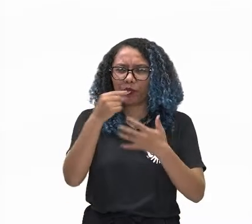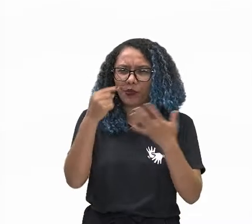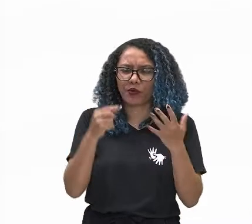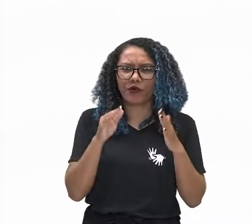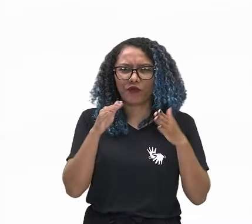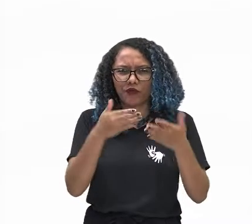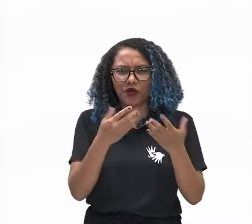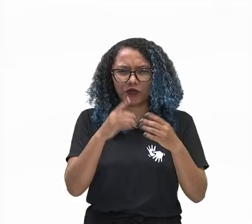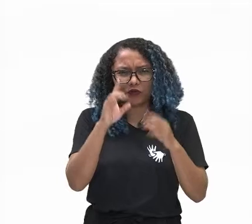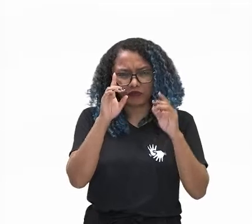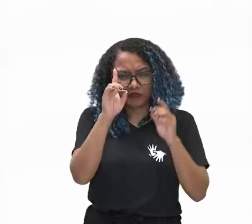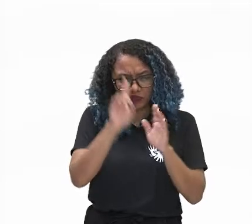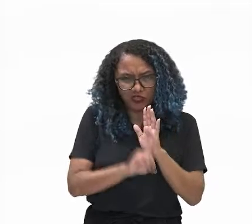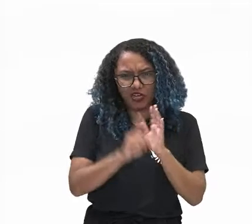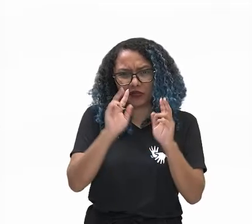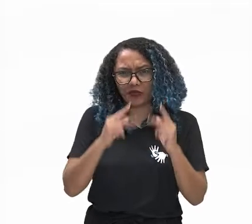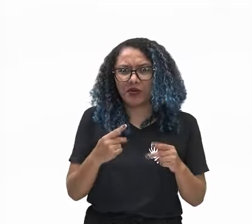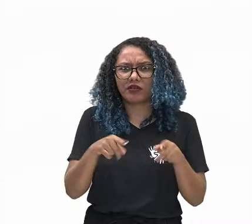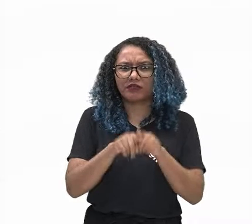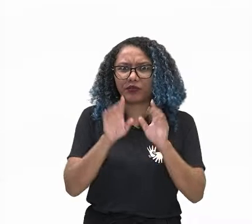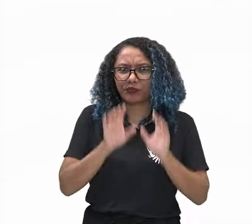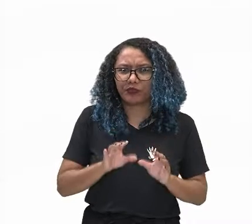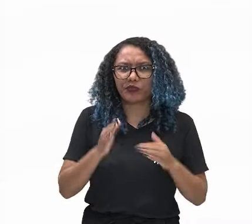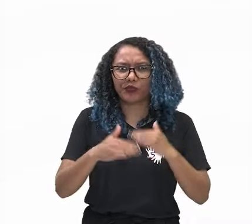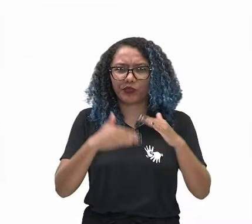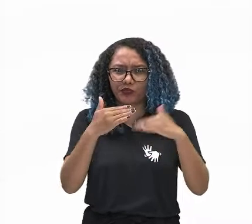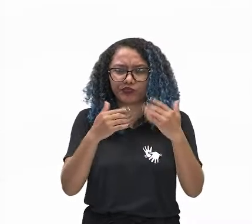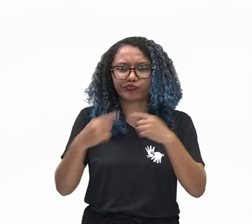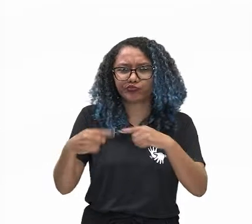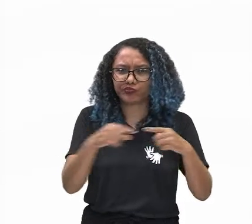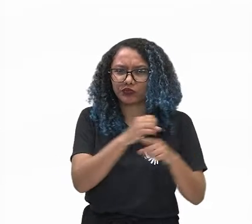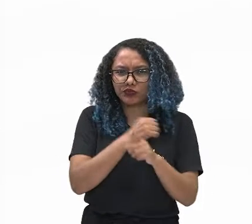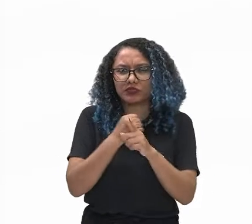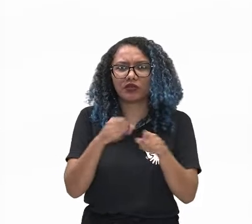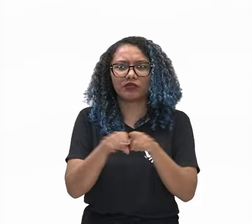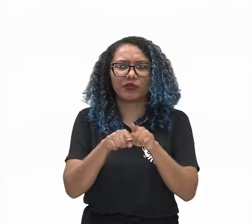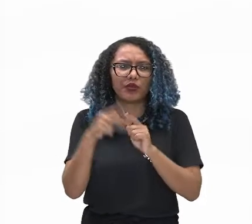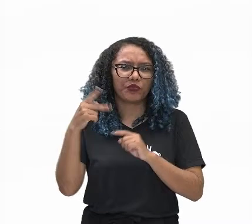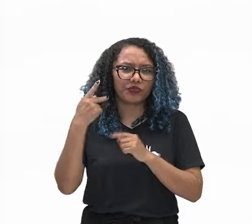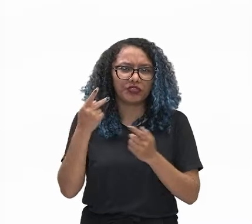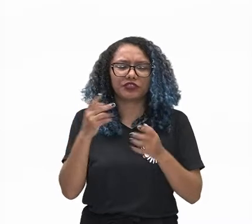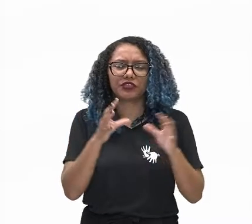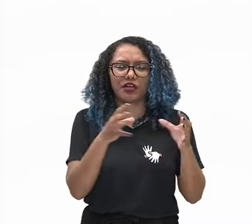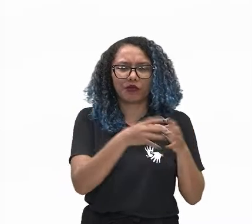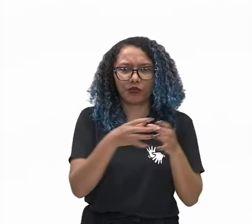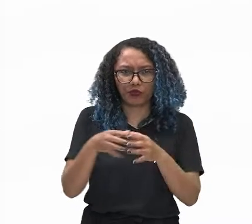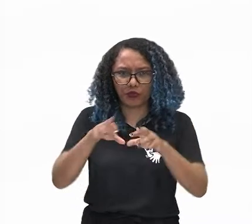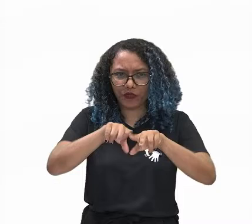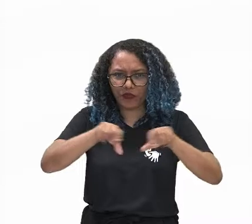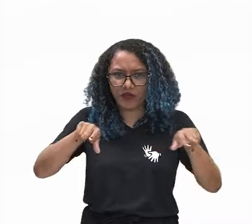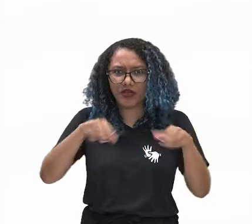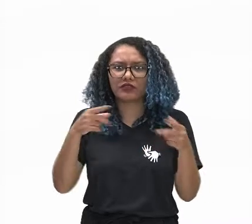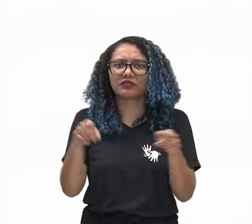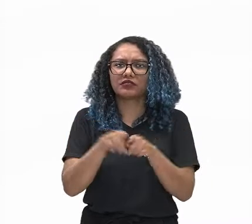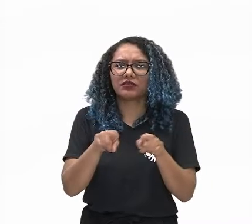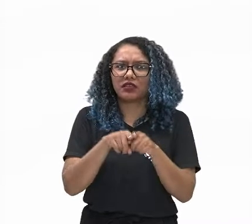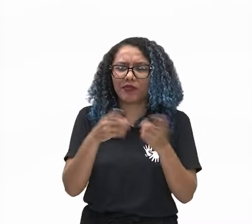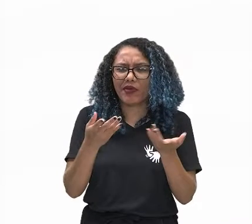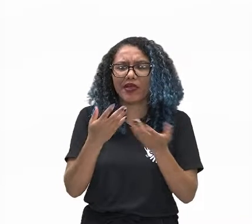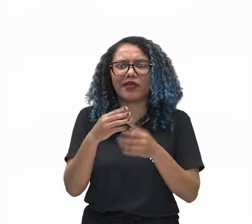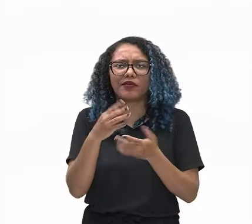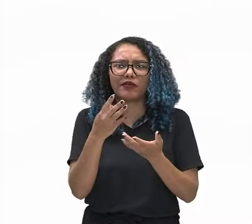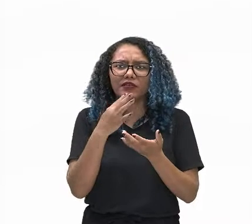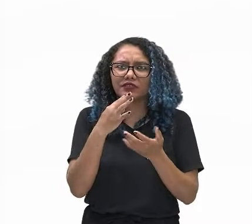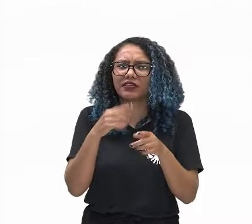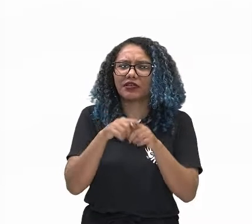direitos humanos e cidadania, processos de disputas sociais e políticas entre diferentes grupos, bem como o reconhecimento